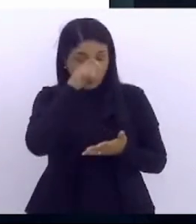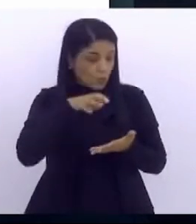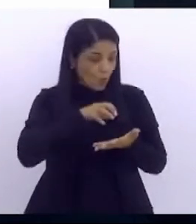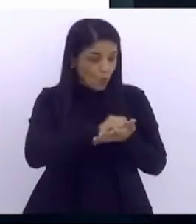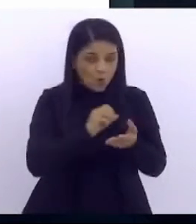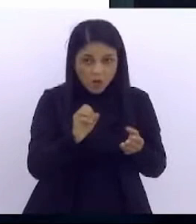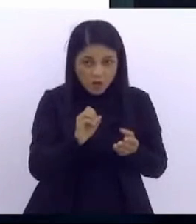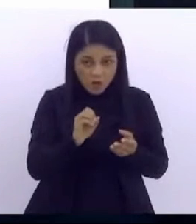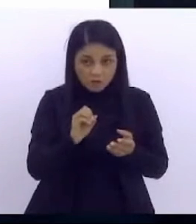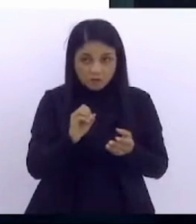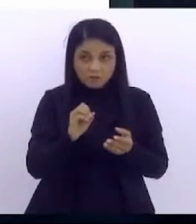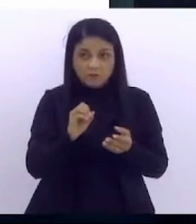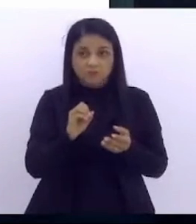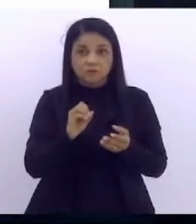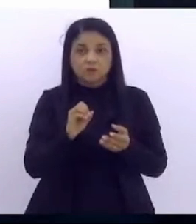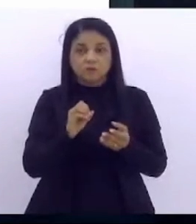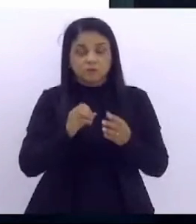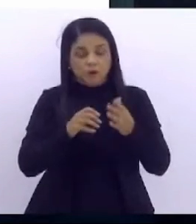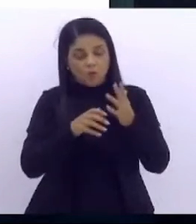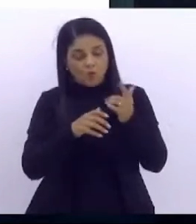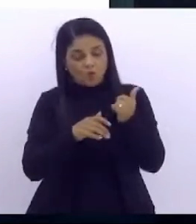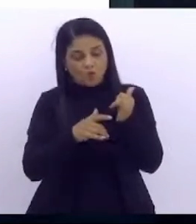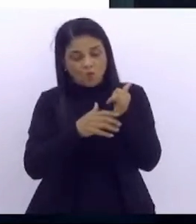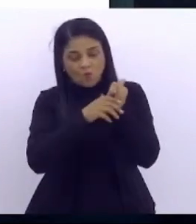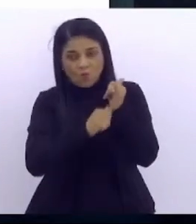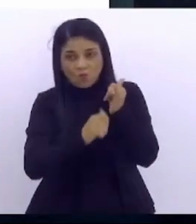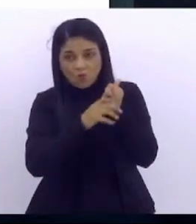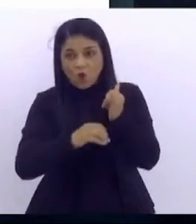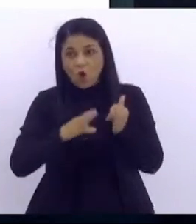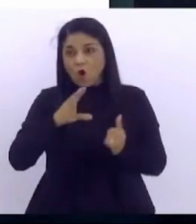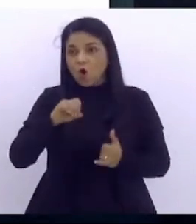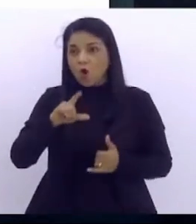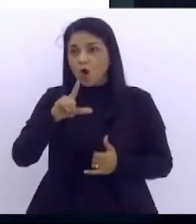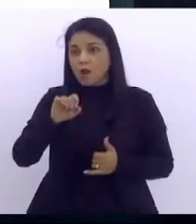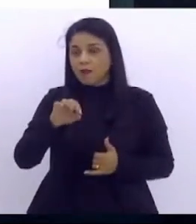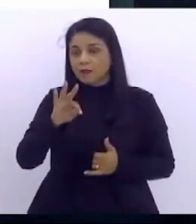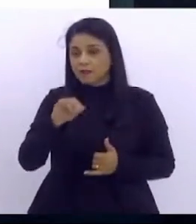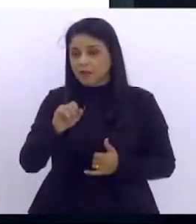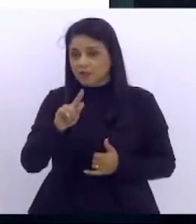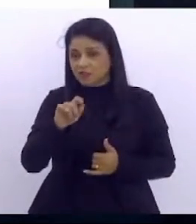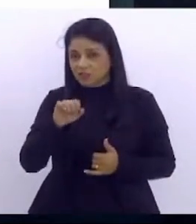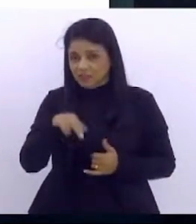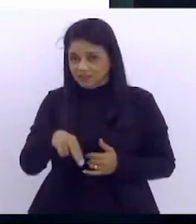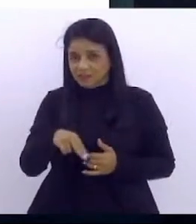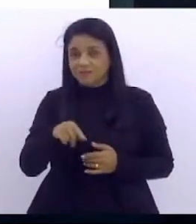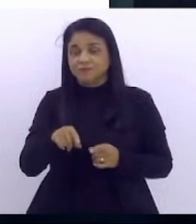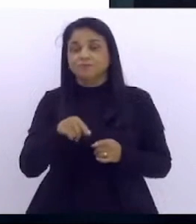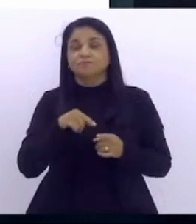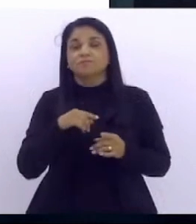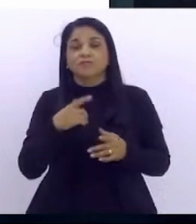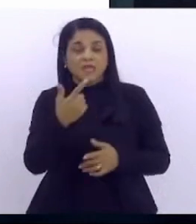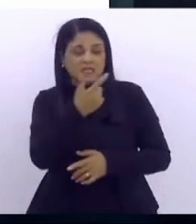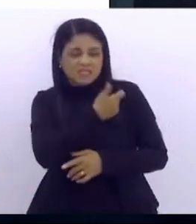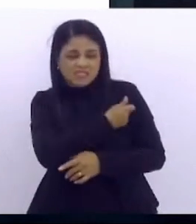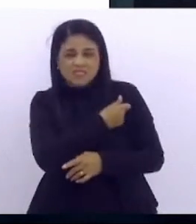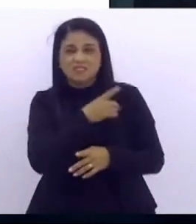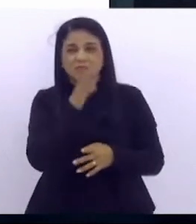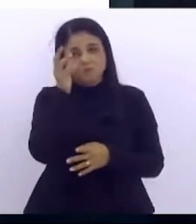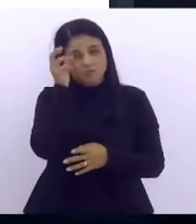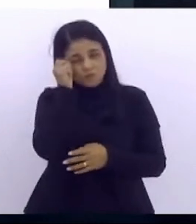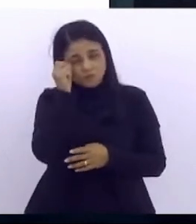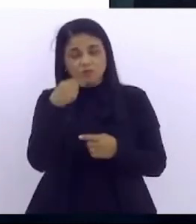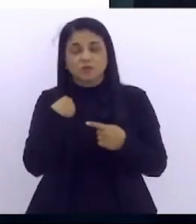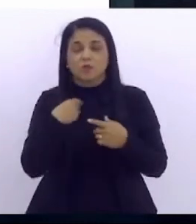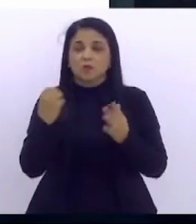para curetagem, né, que é um procedimento relativamente caro, tem anestesia e tudo mais, né, ele vai impactar o orçamento. Então,